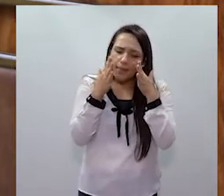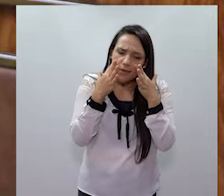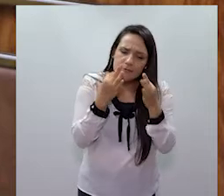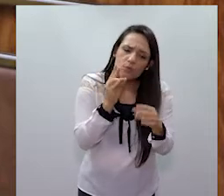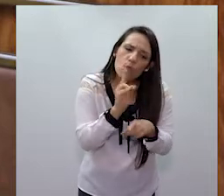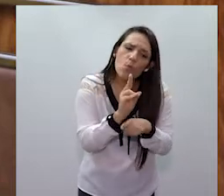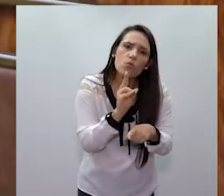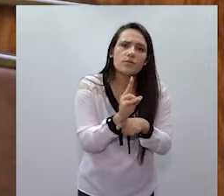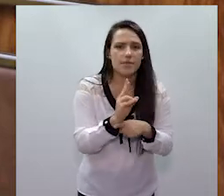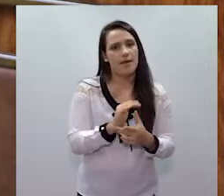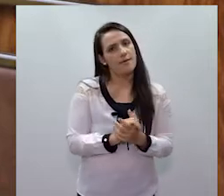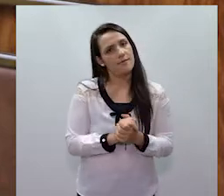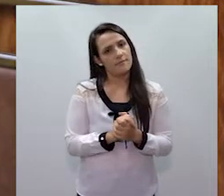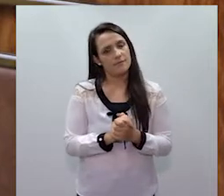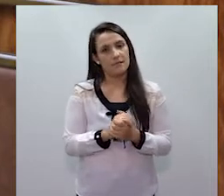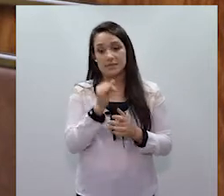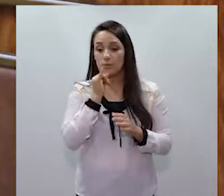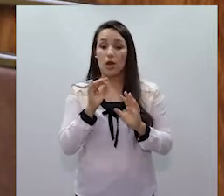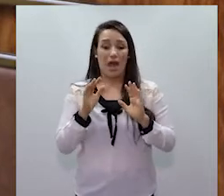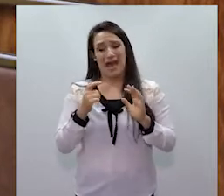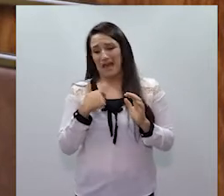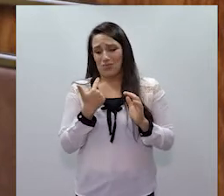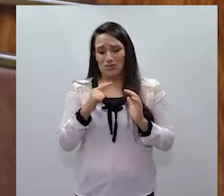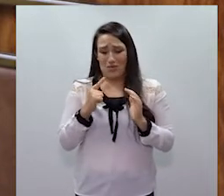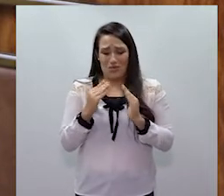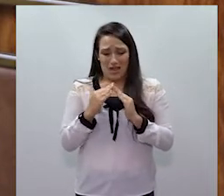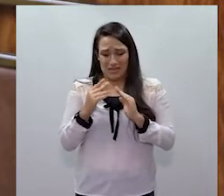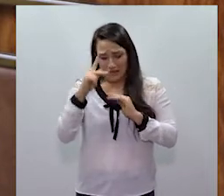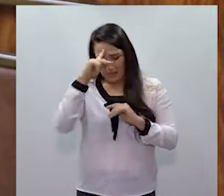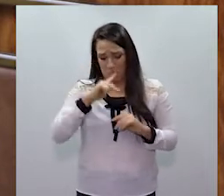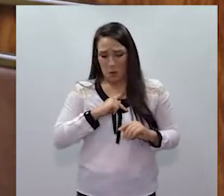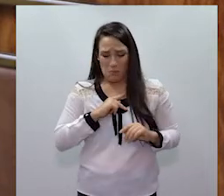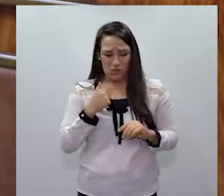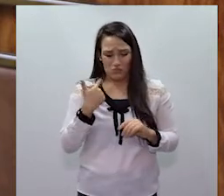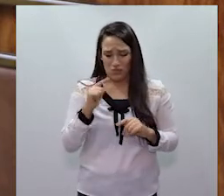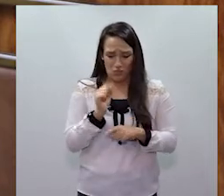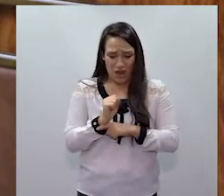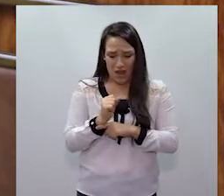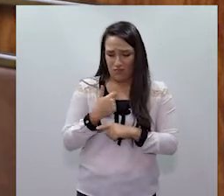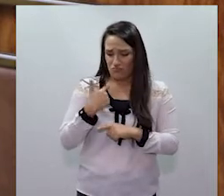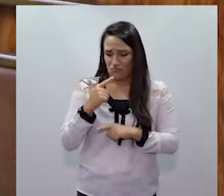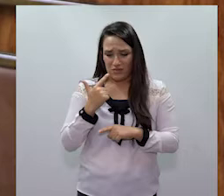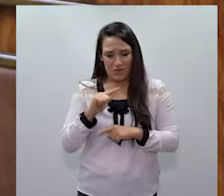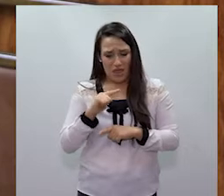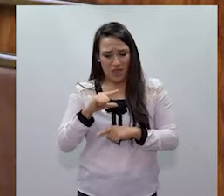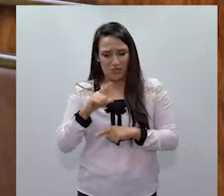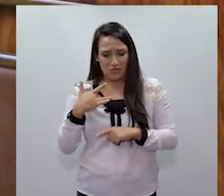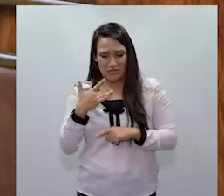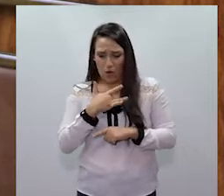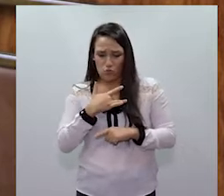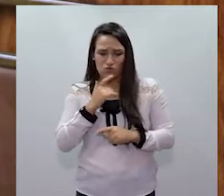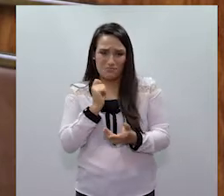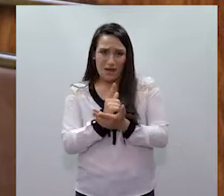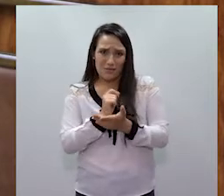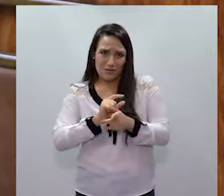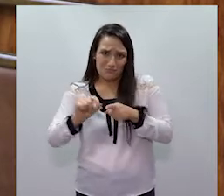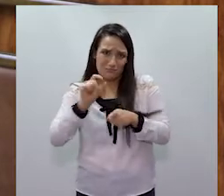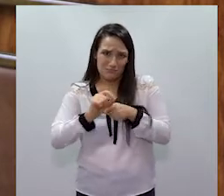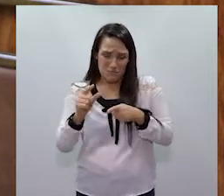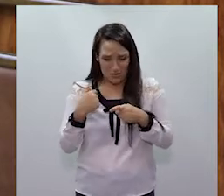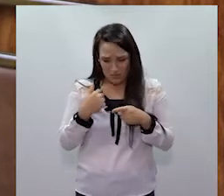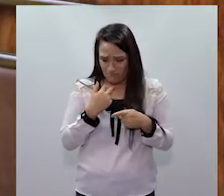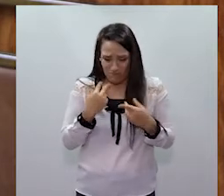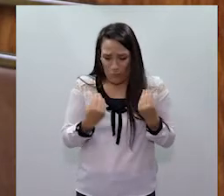se preocupar sobre, poxa, eu não tenho casa própria, eu não tenho carro, eu não pago plano de saúde. Posso adotar nessas